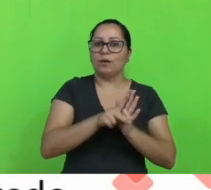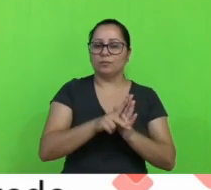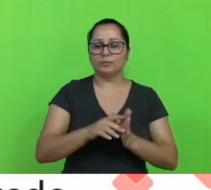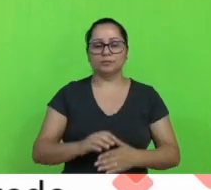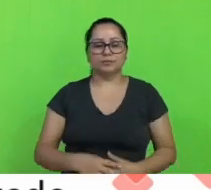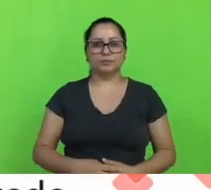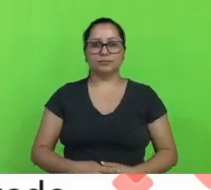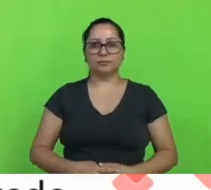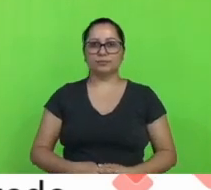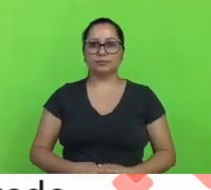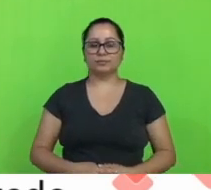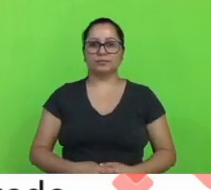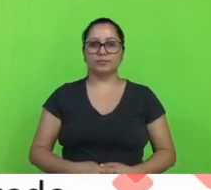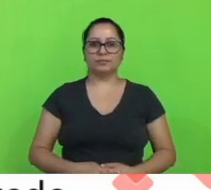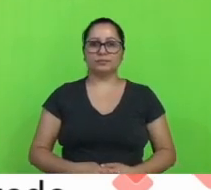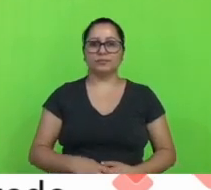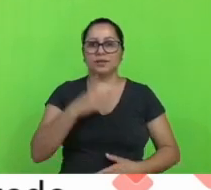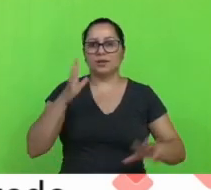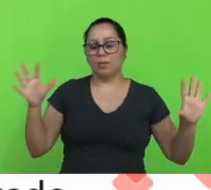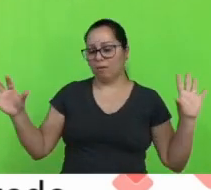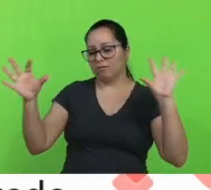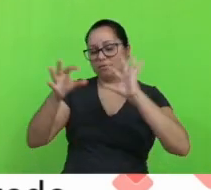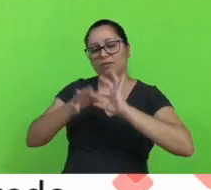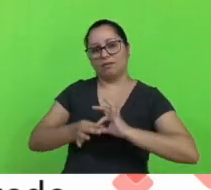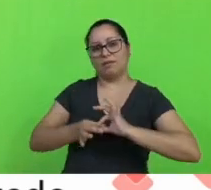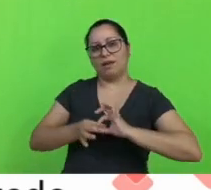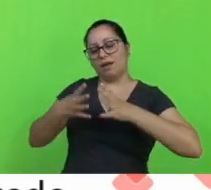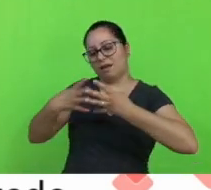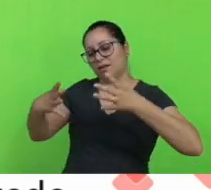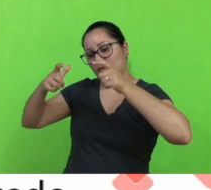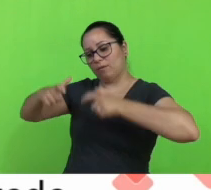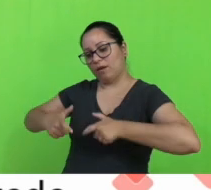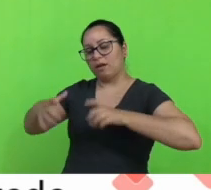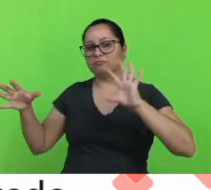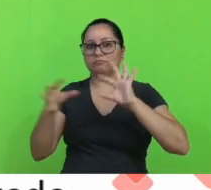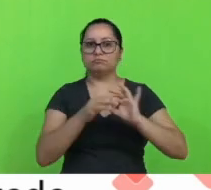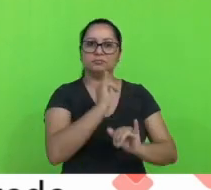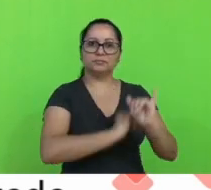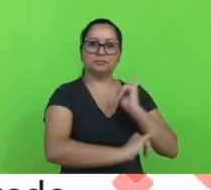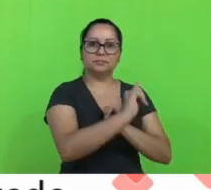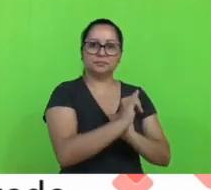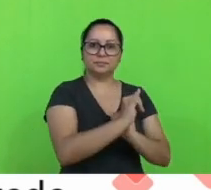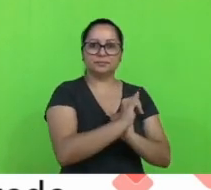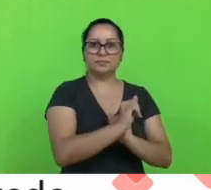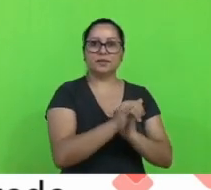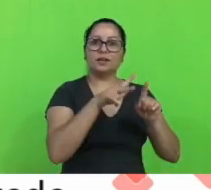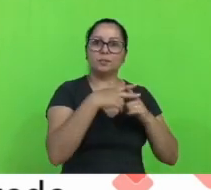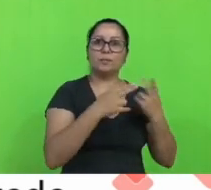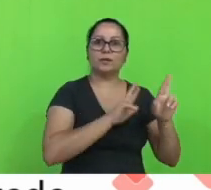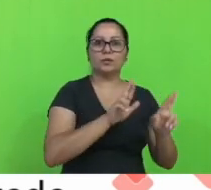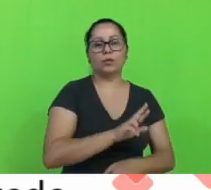que faz a ligação da minha rede local com a internet. Esse equipamento se